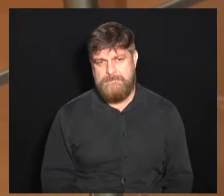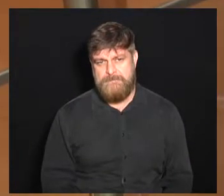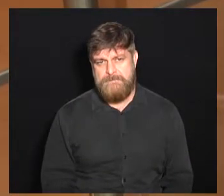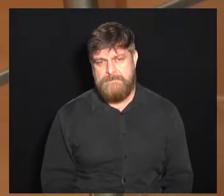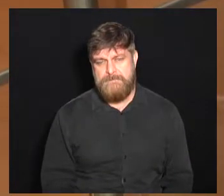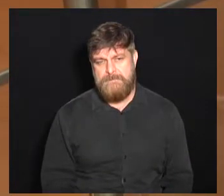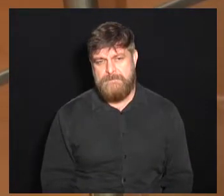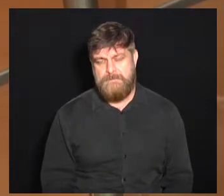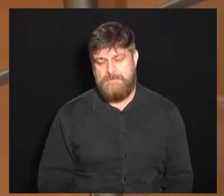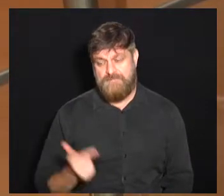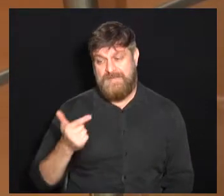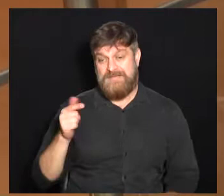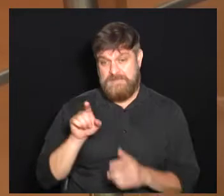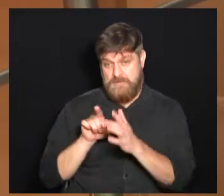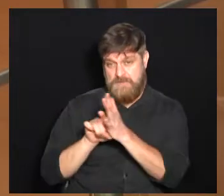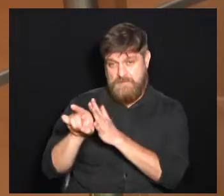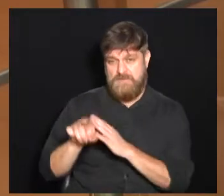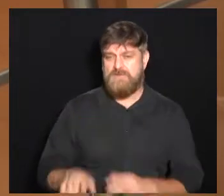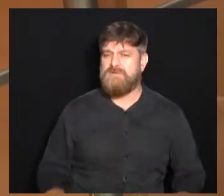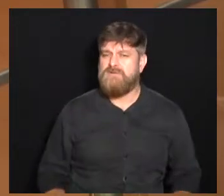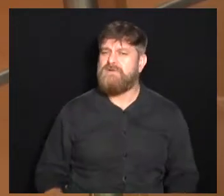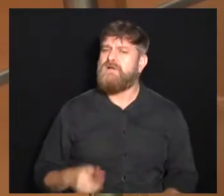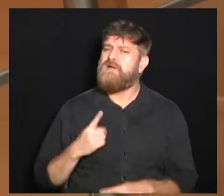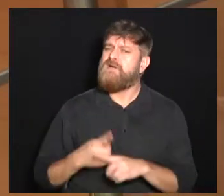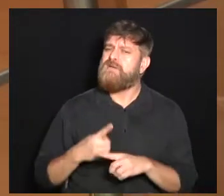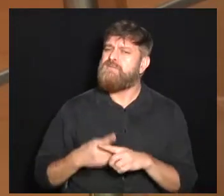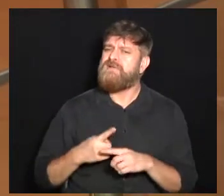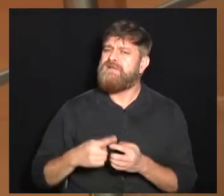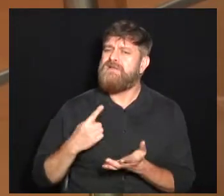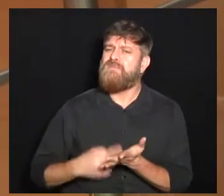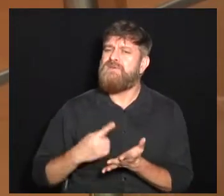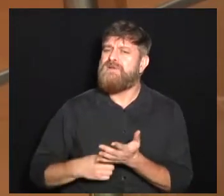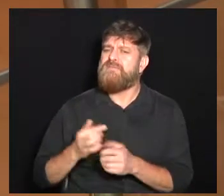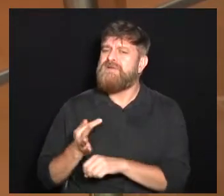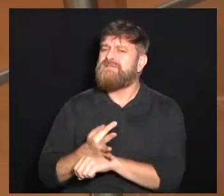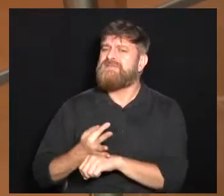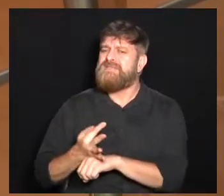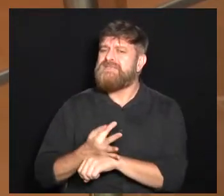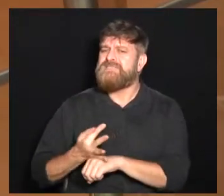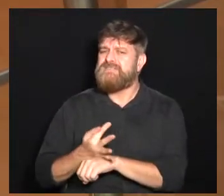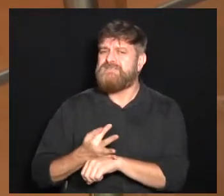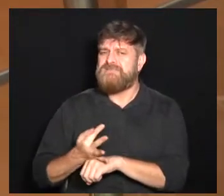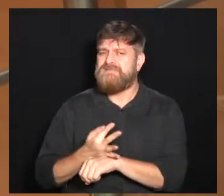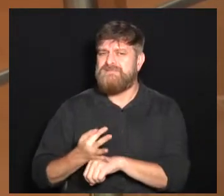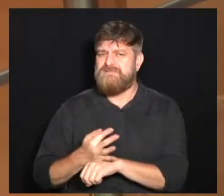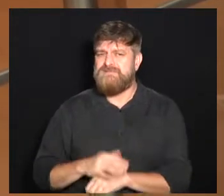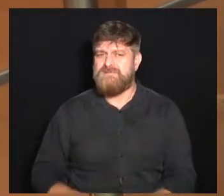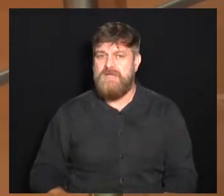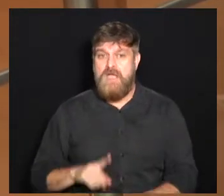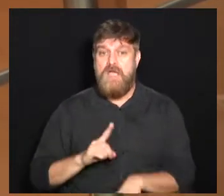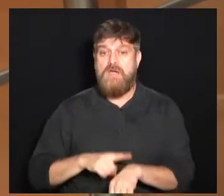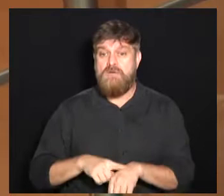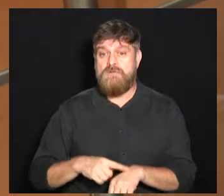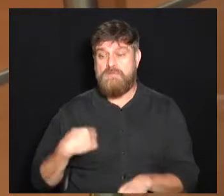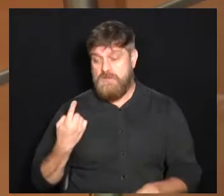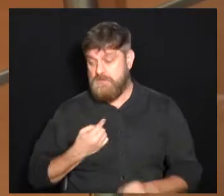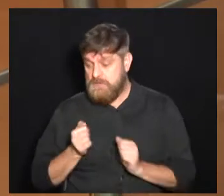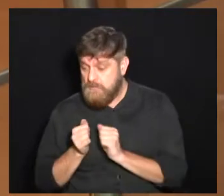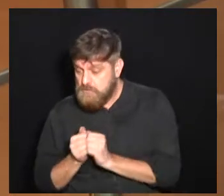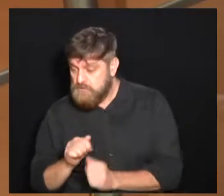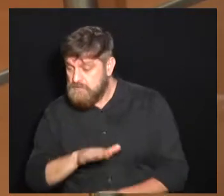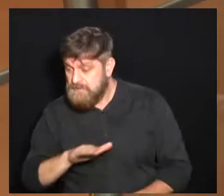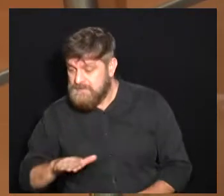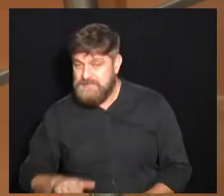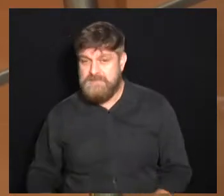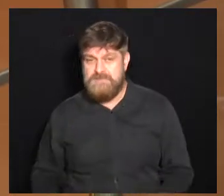A minha segunda pergunta. Por que isso não foi programado nas férias? Porque é o tempo que as crianças estão com a gente. Então, quando elas